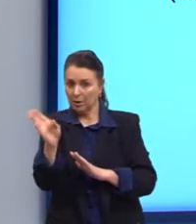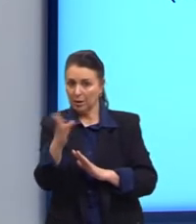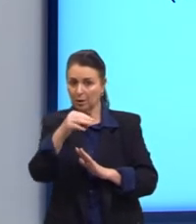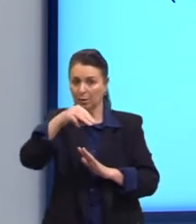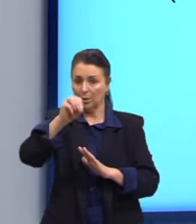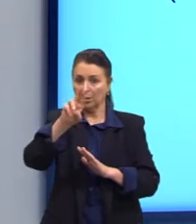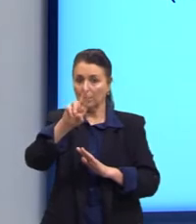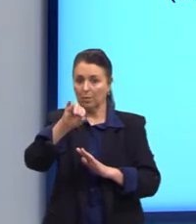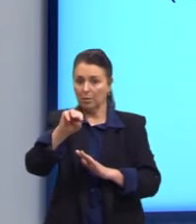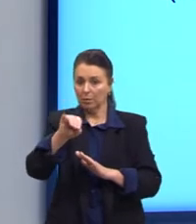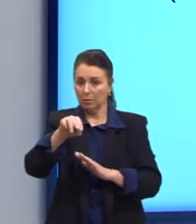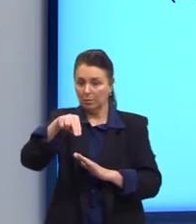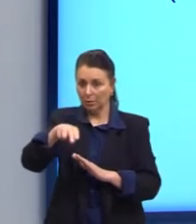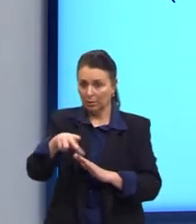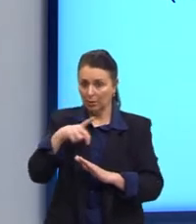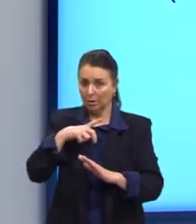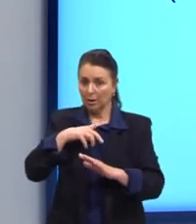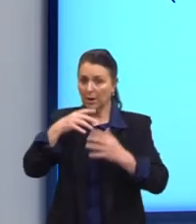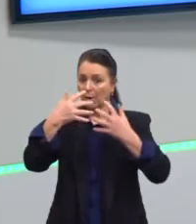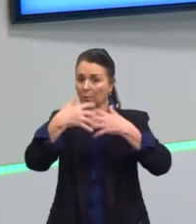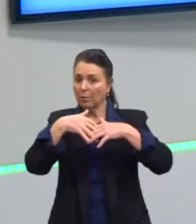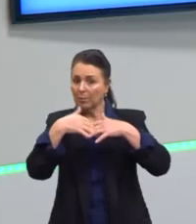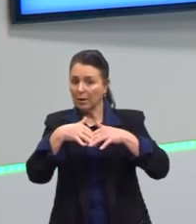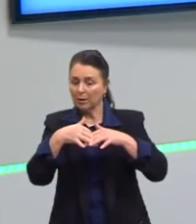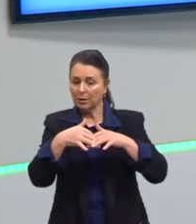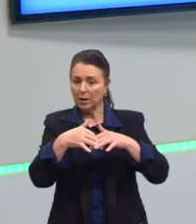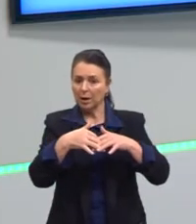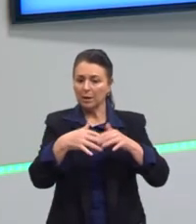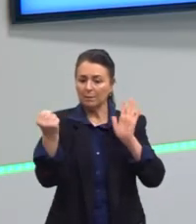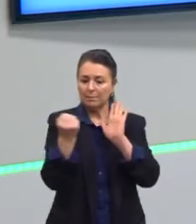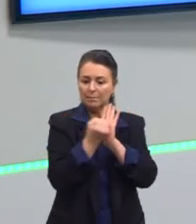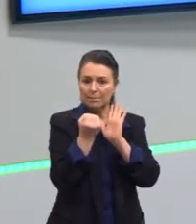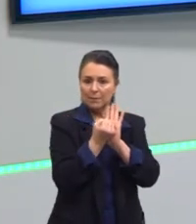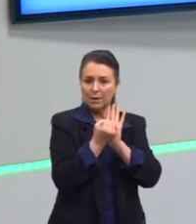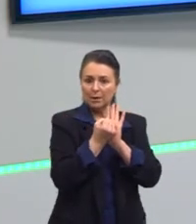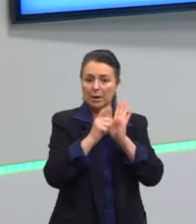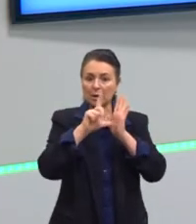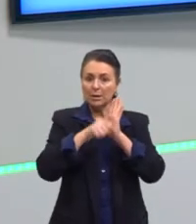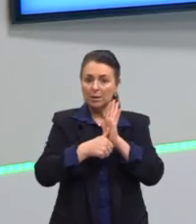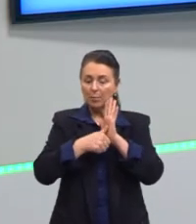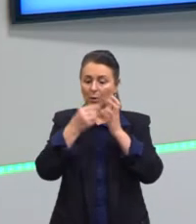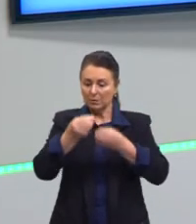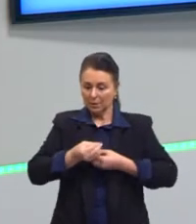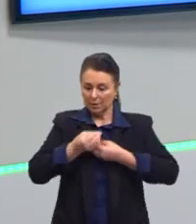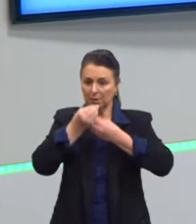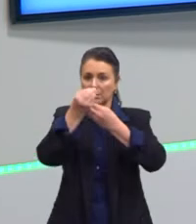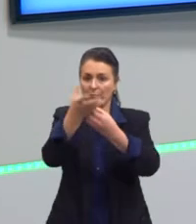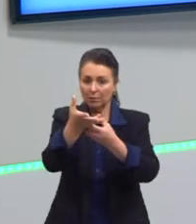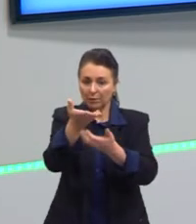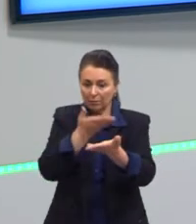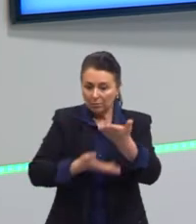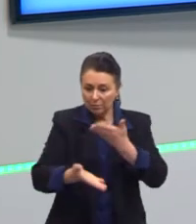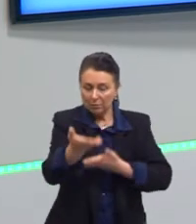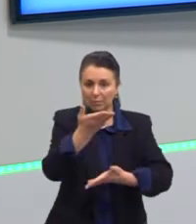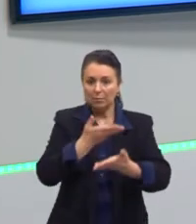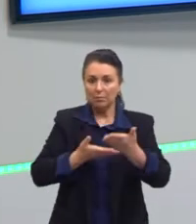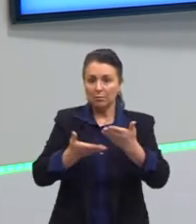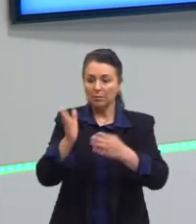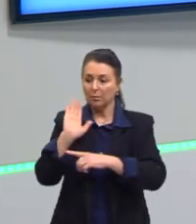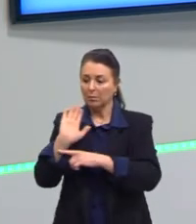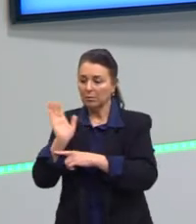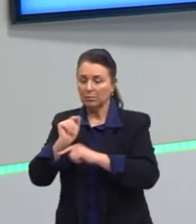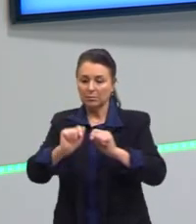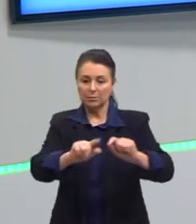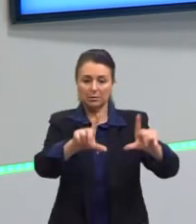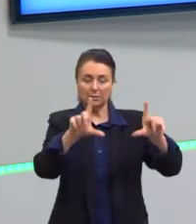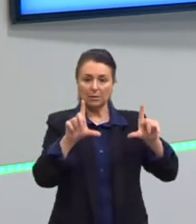que registra a existência e a Restitui como tal então ele extra e Restitui essa Resistência é uma